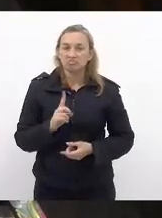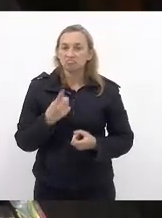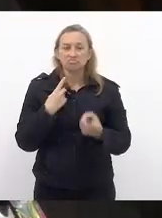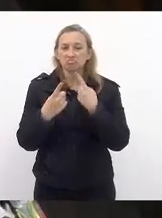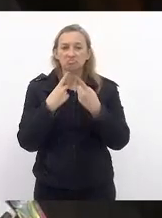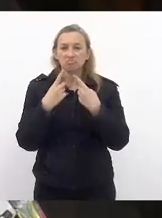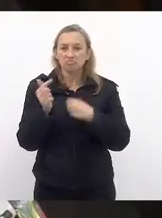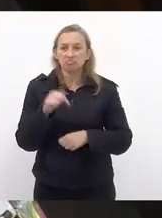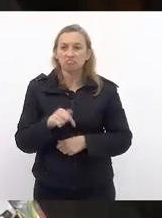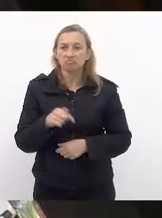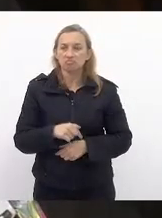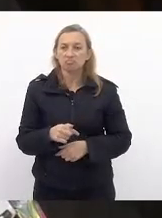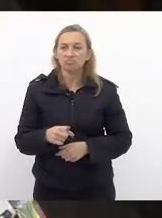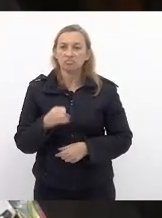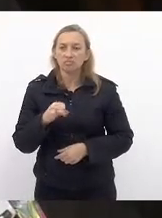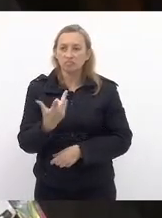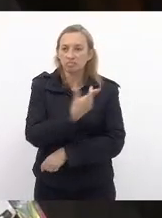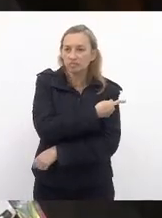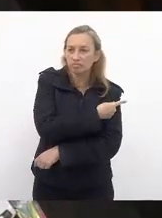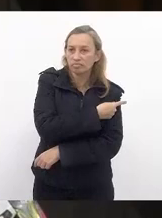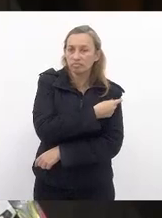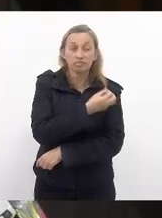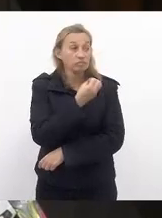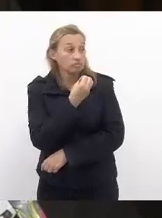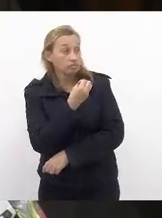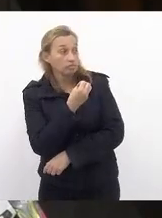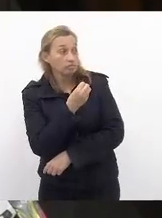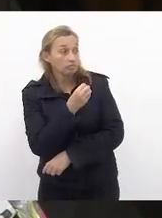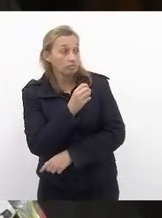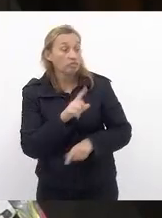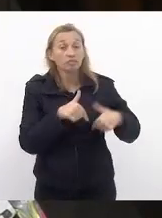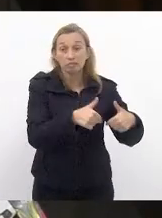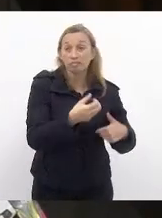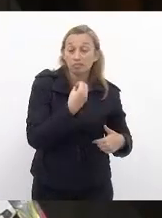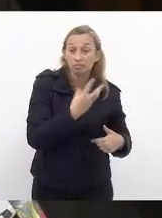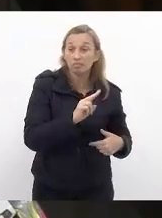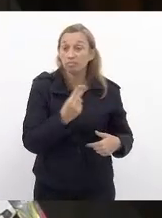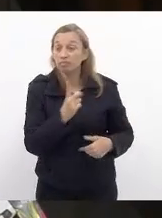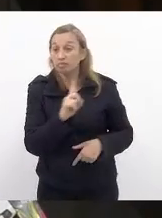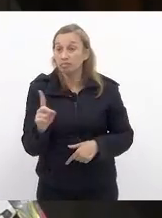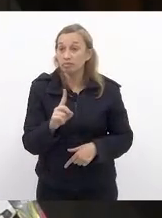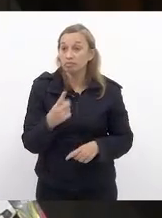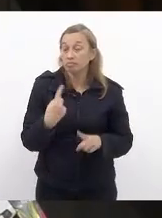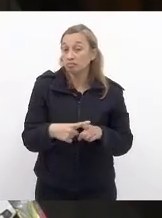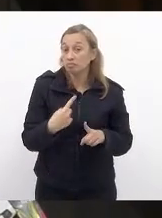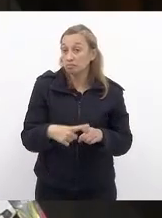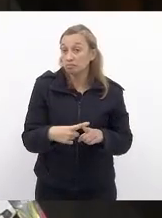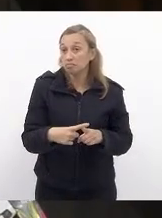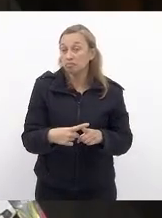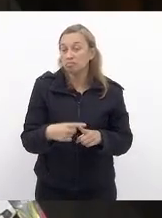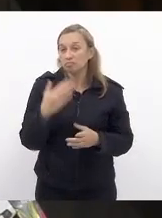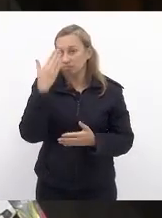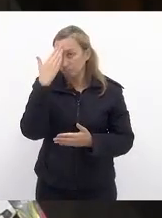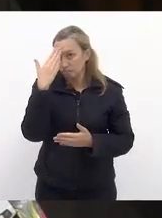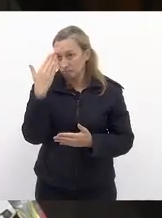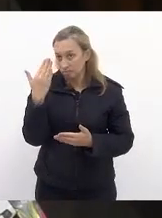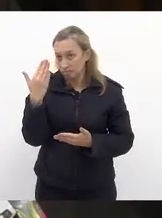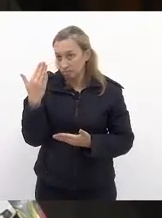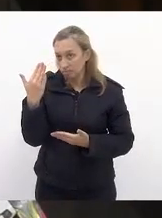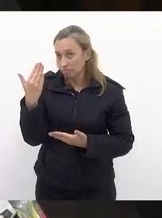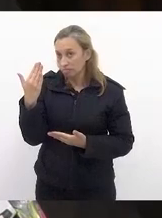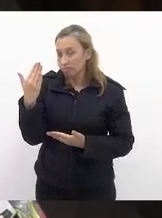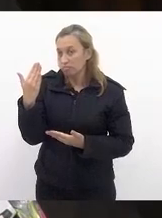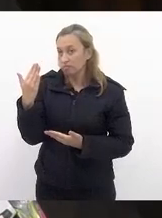em discussão aqui se a vacina funciona deixa de funcionar até porque graças ao